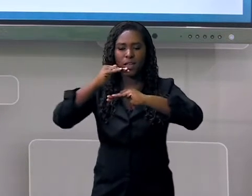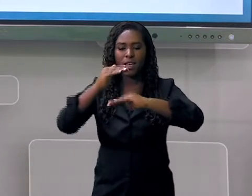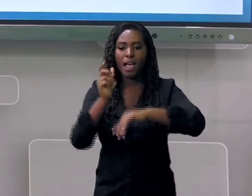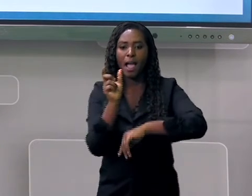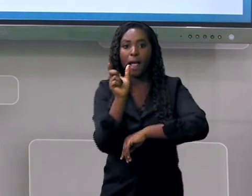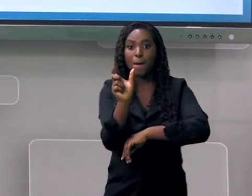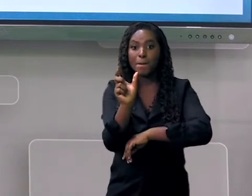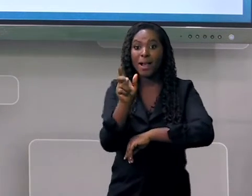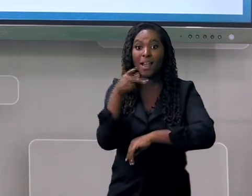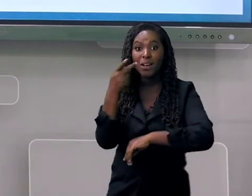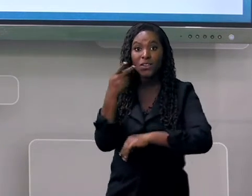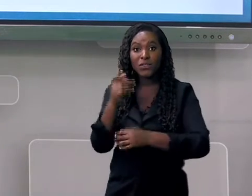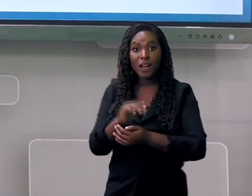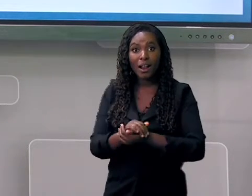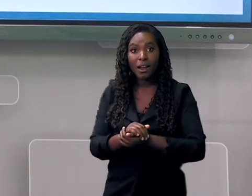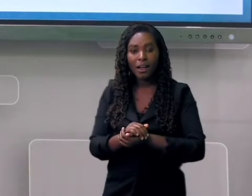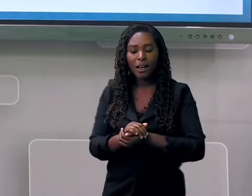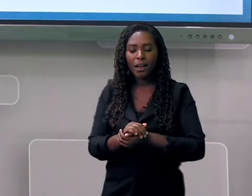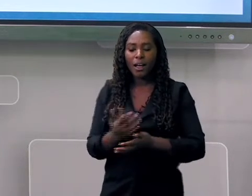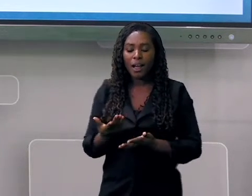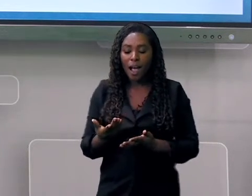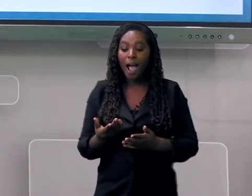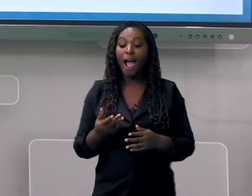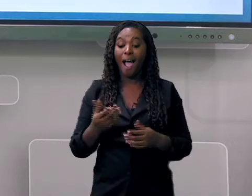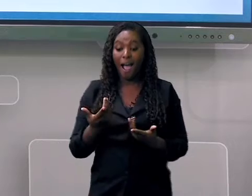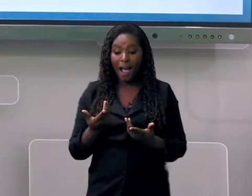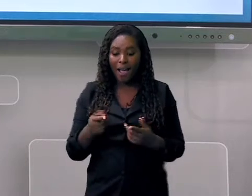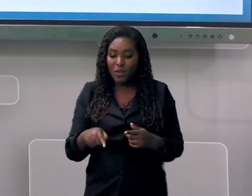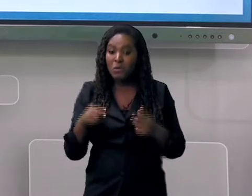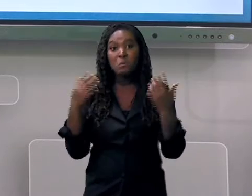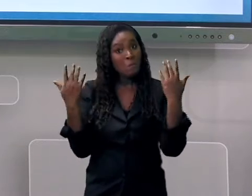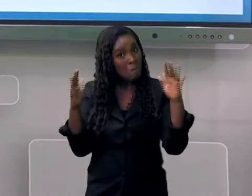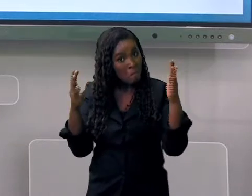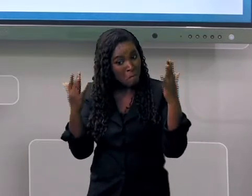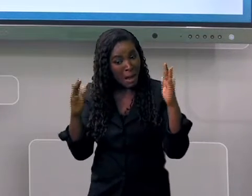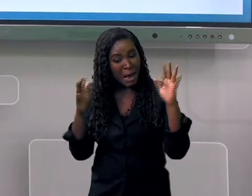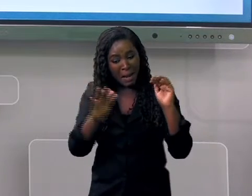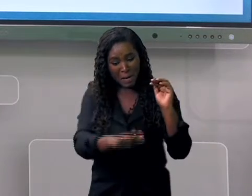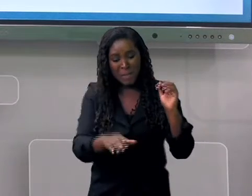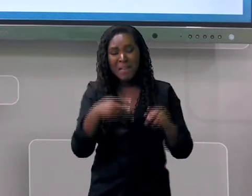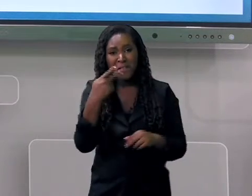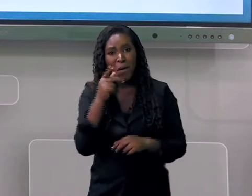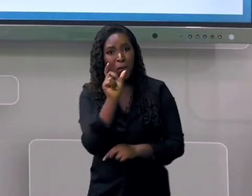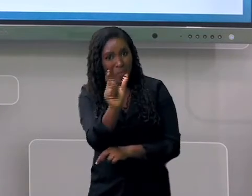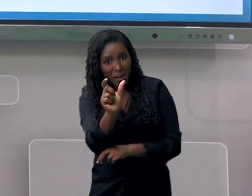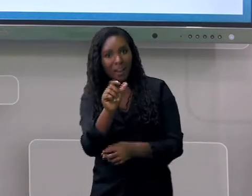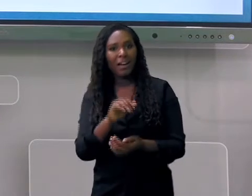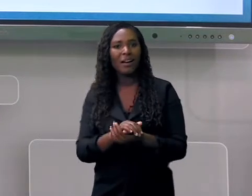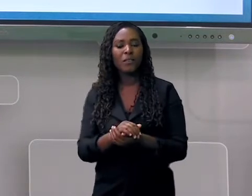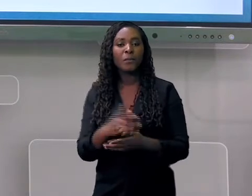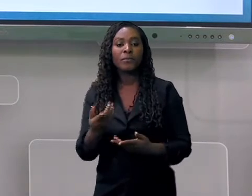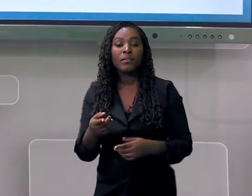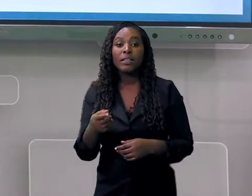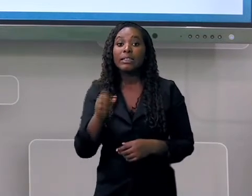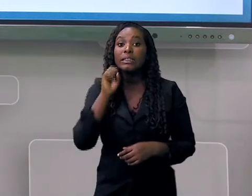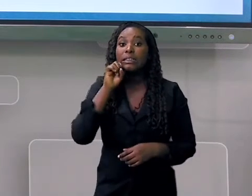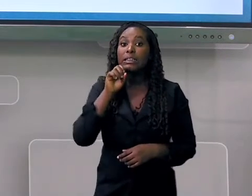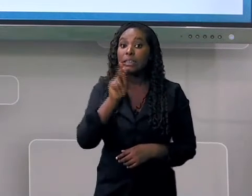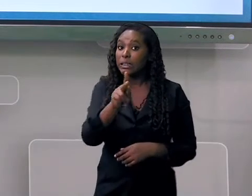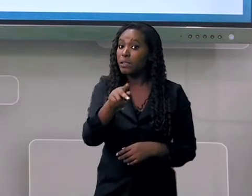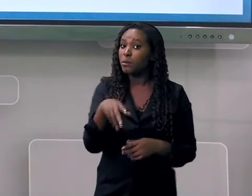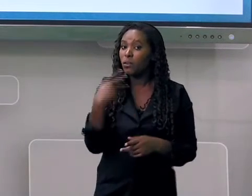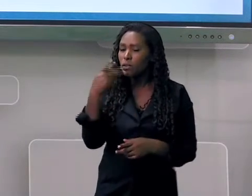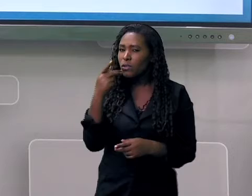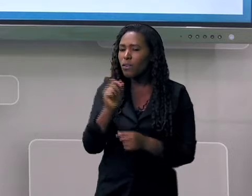quiser algo, aponte para sua boca, fale o nome do item e espere que ela repita o nome daquilo que ela